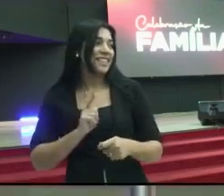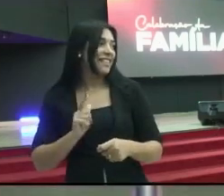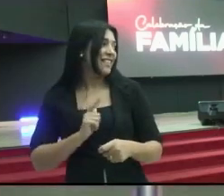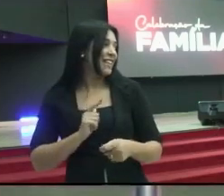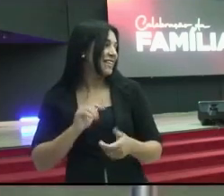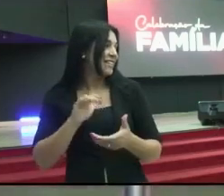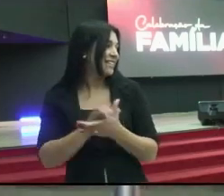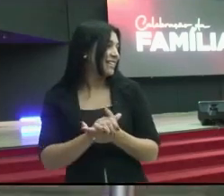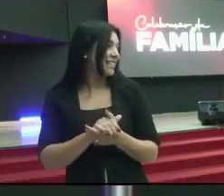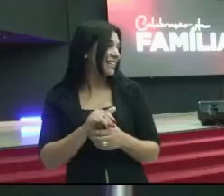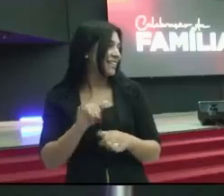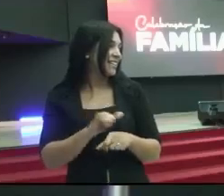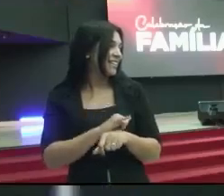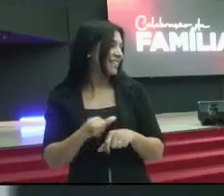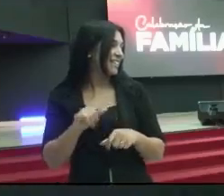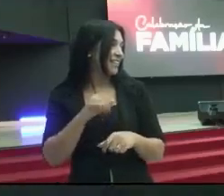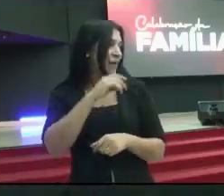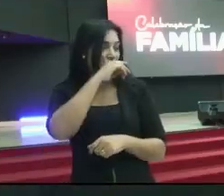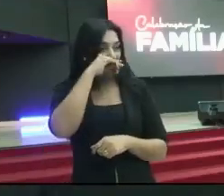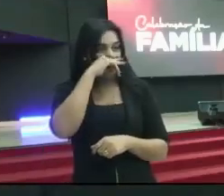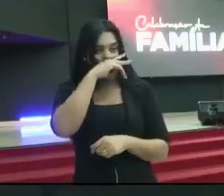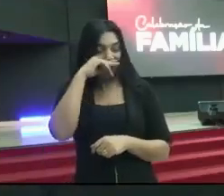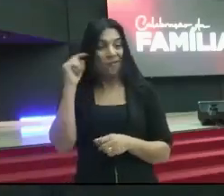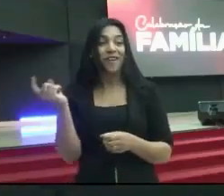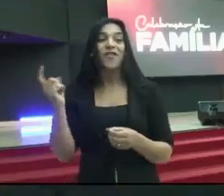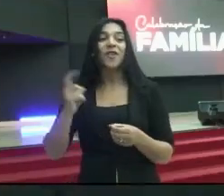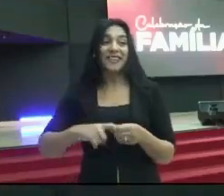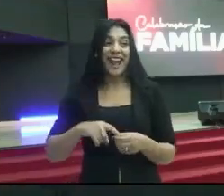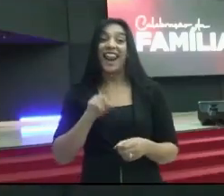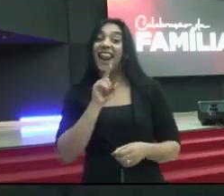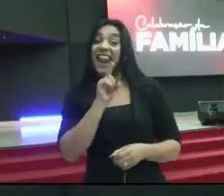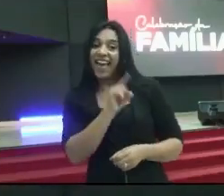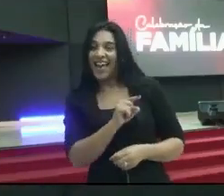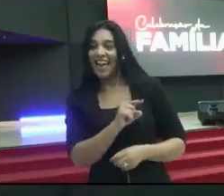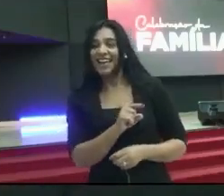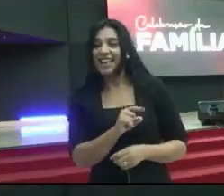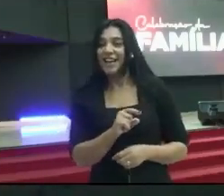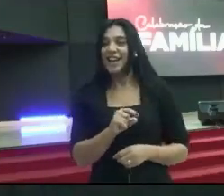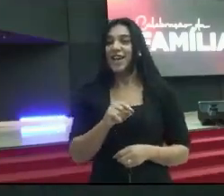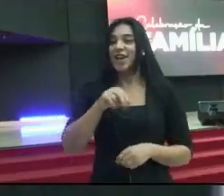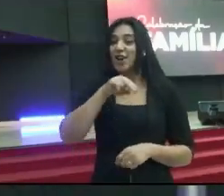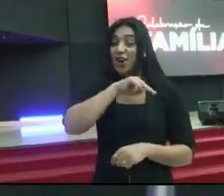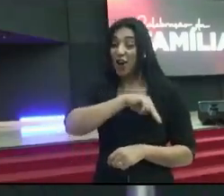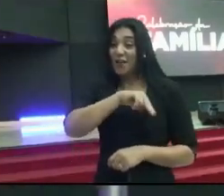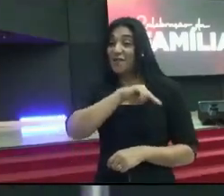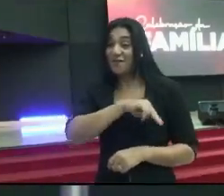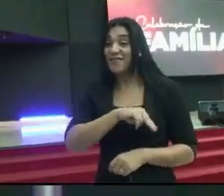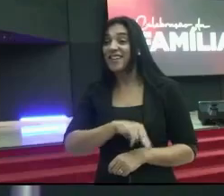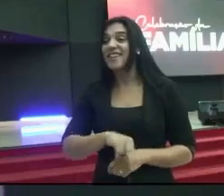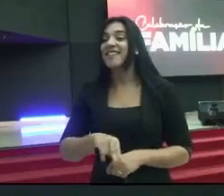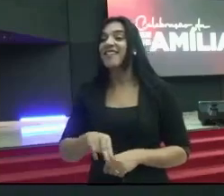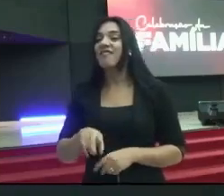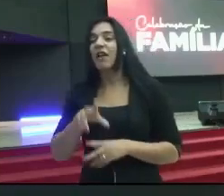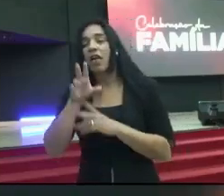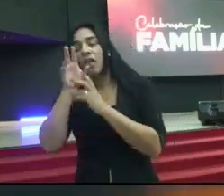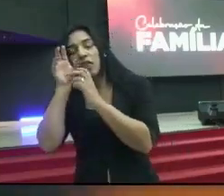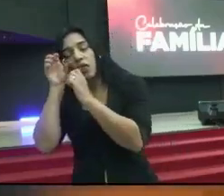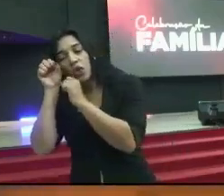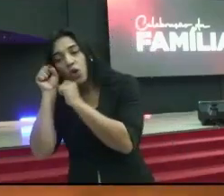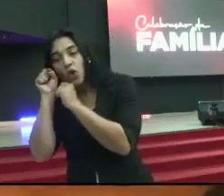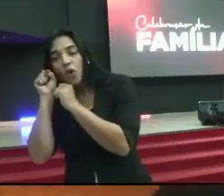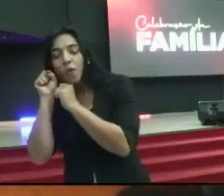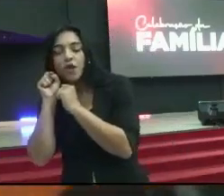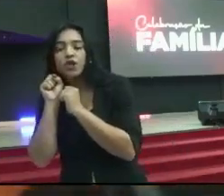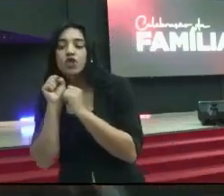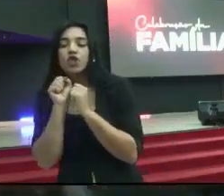assim. Olha, você vai voltar lá. E aí Noemi vai dormir